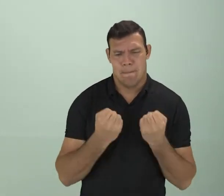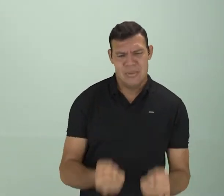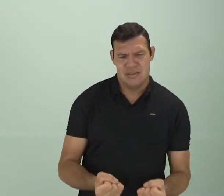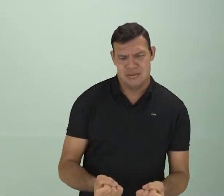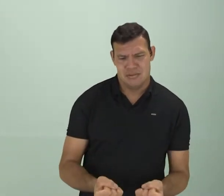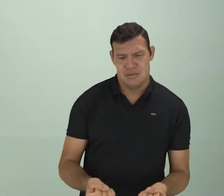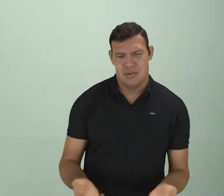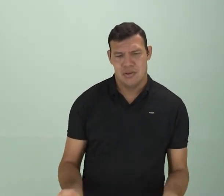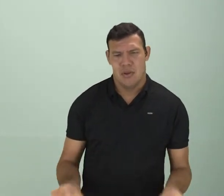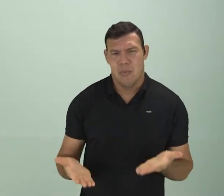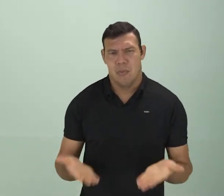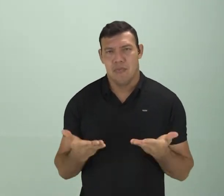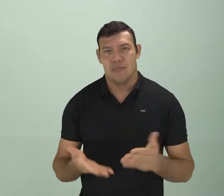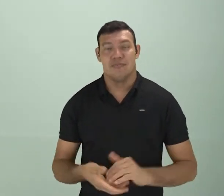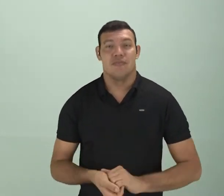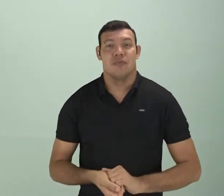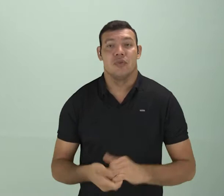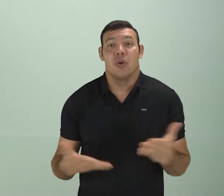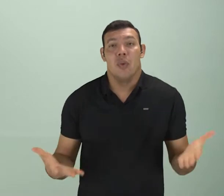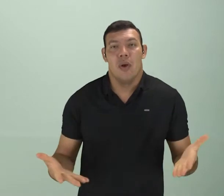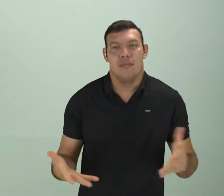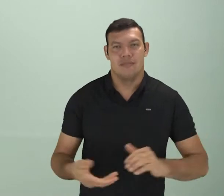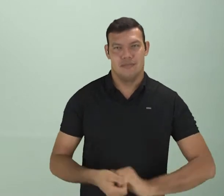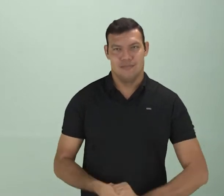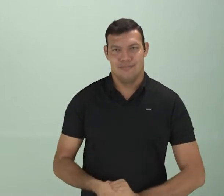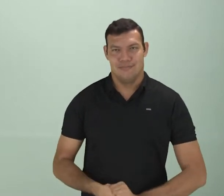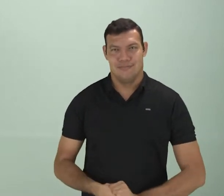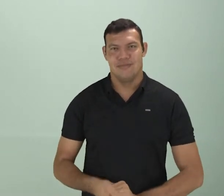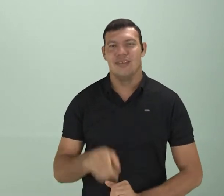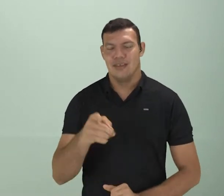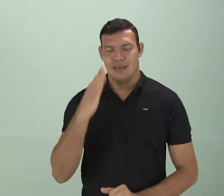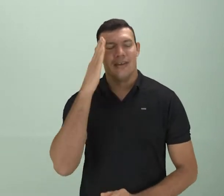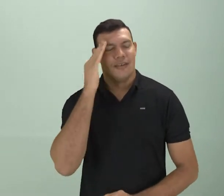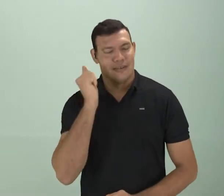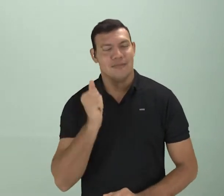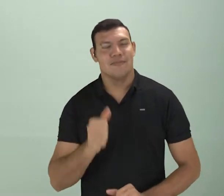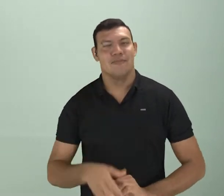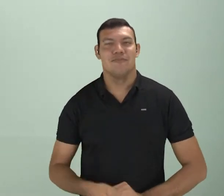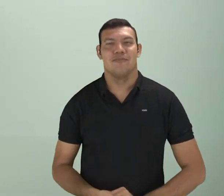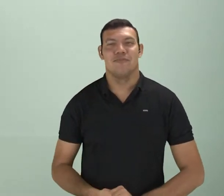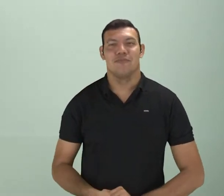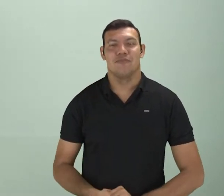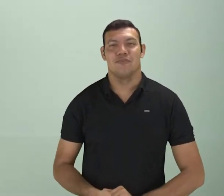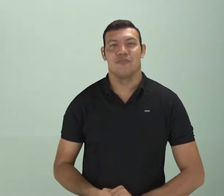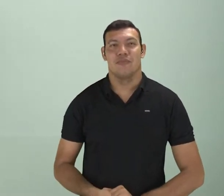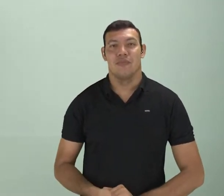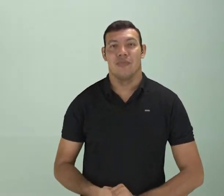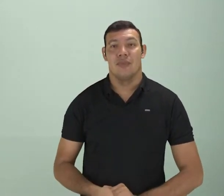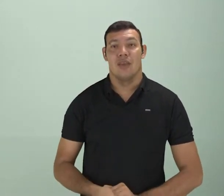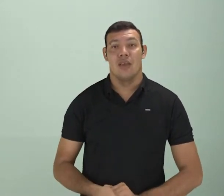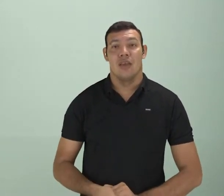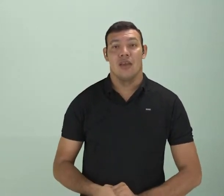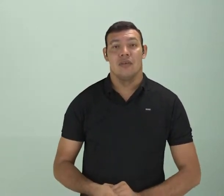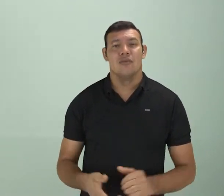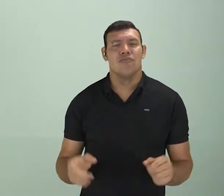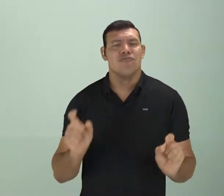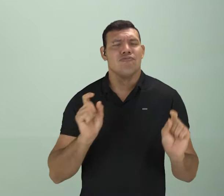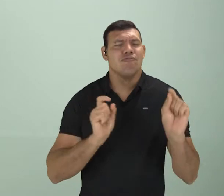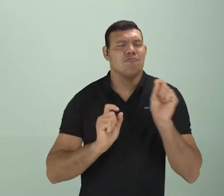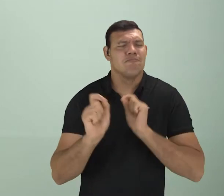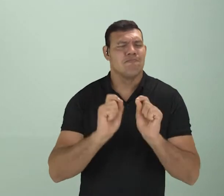ou aqui tem mais massa então você vai saber disso ao longo dessa aula tá bom inicialmente